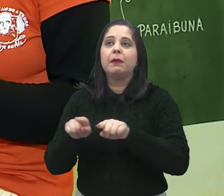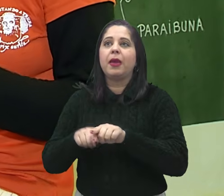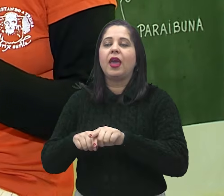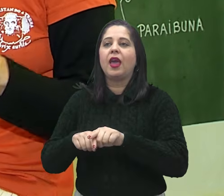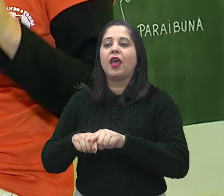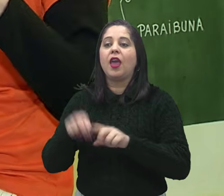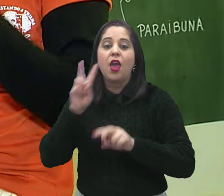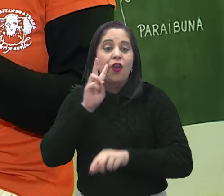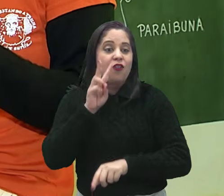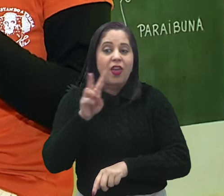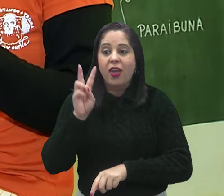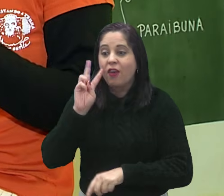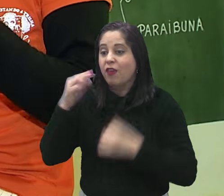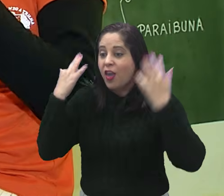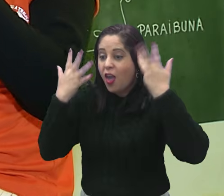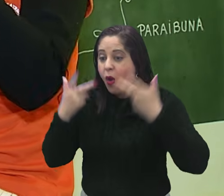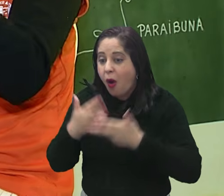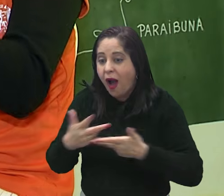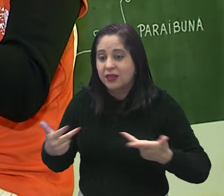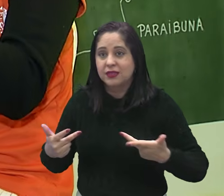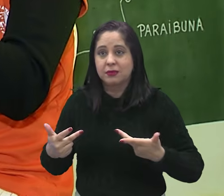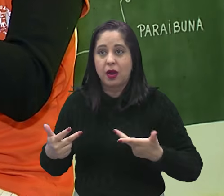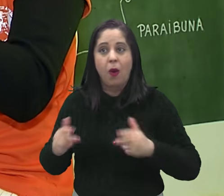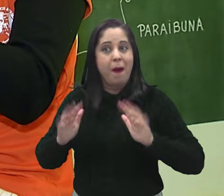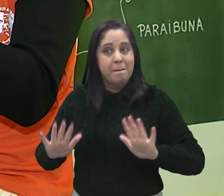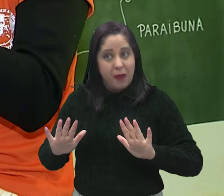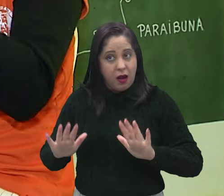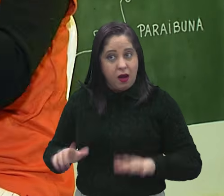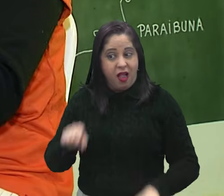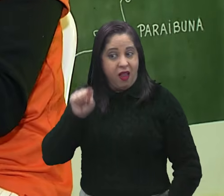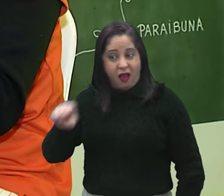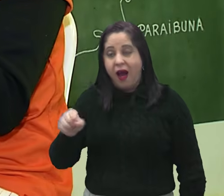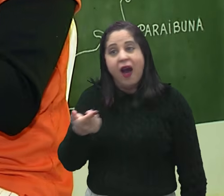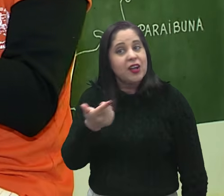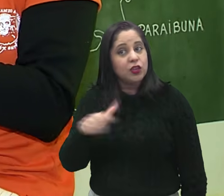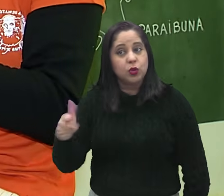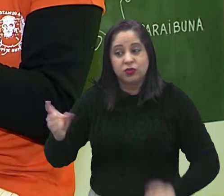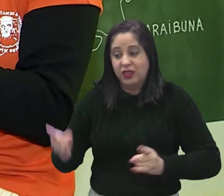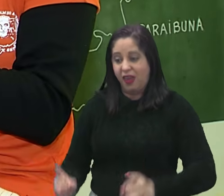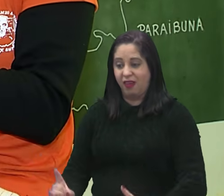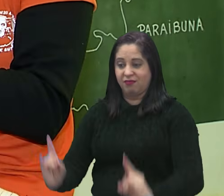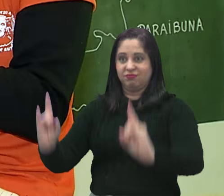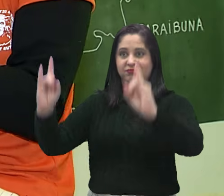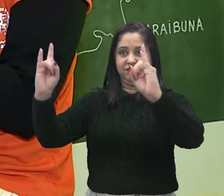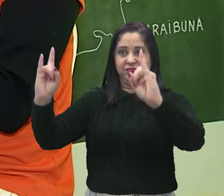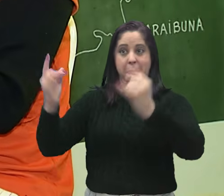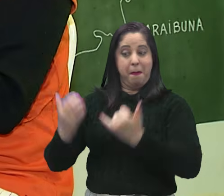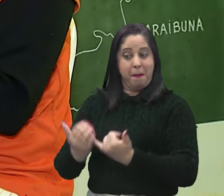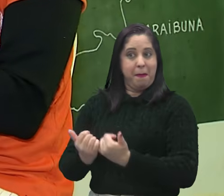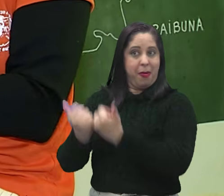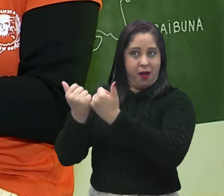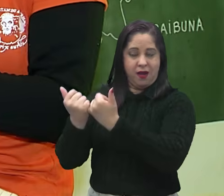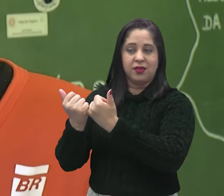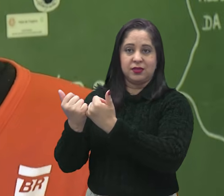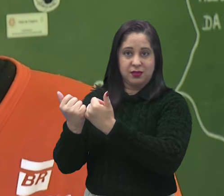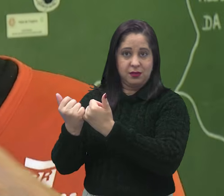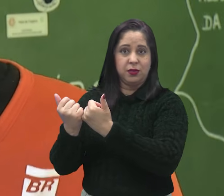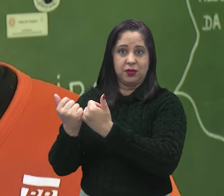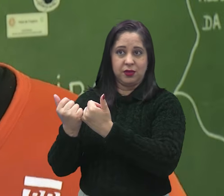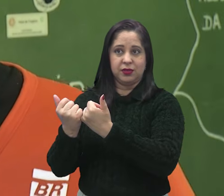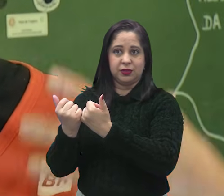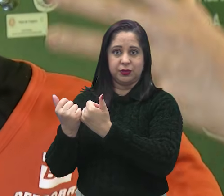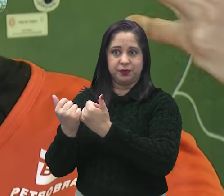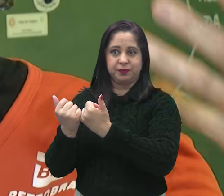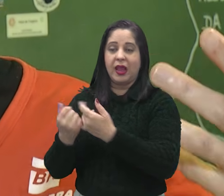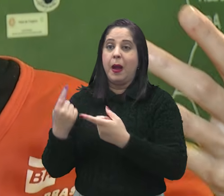animais, mas você não vai ver um prédio, né, tombado, que normalmente são os prédios de museus, que o